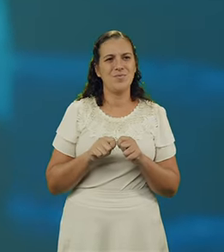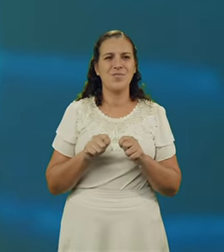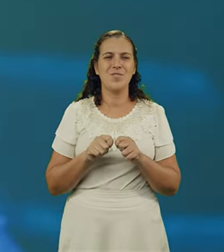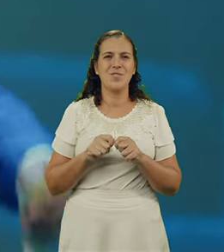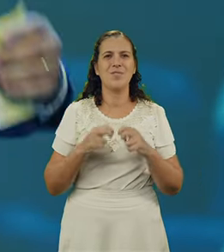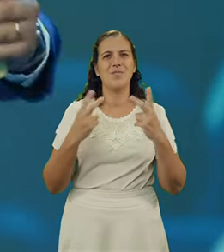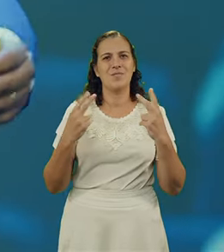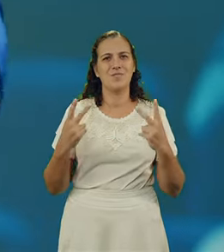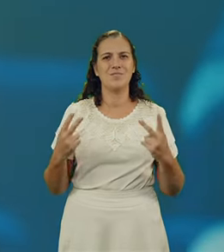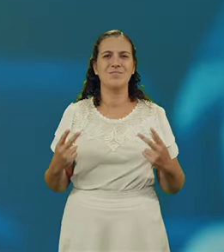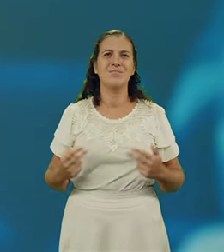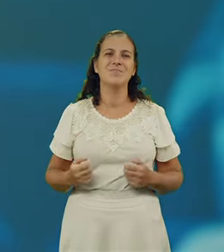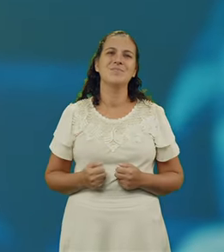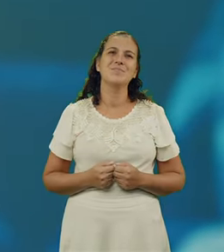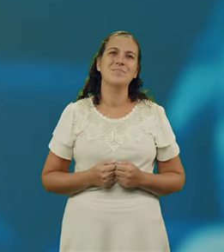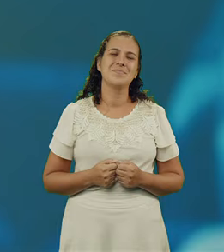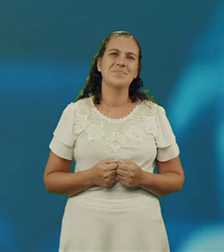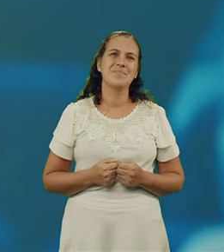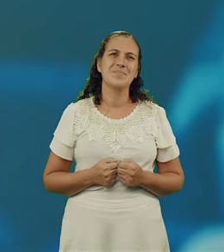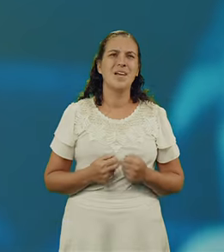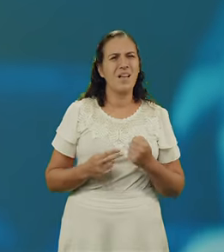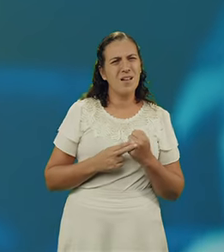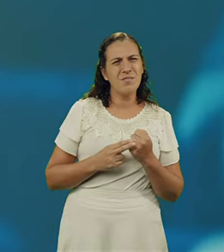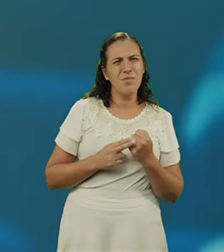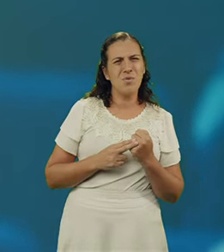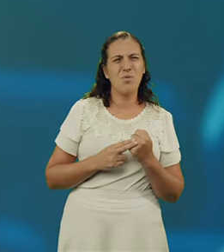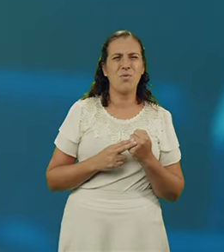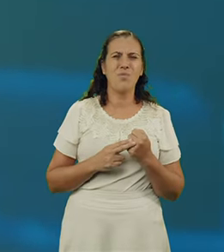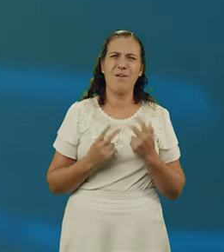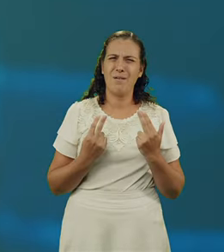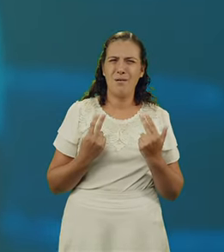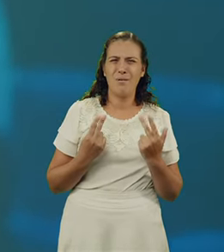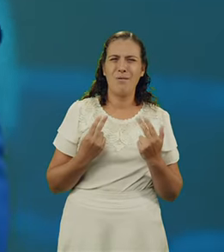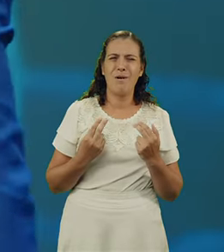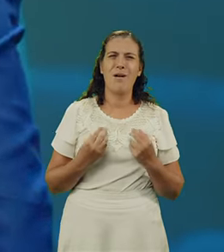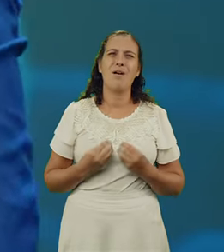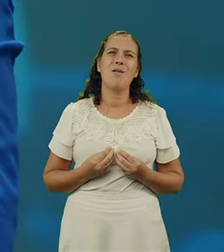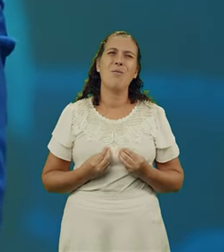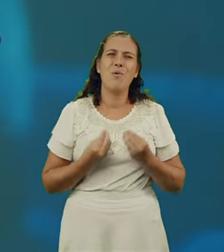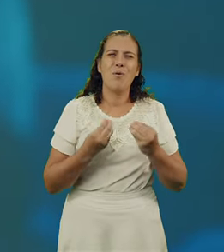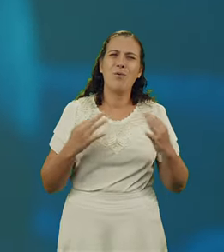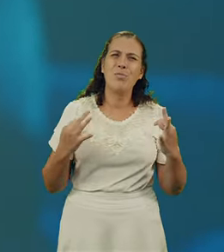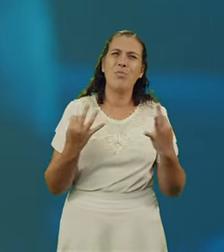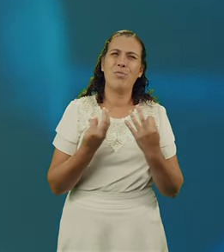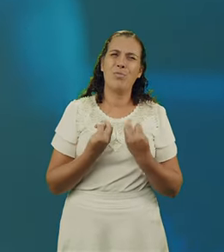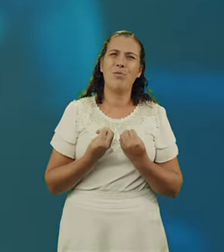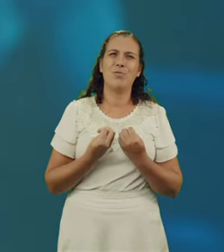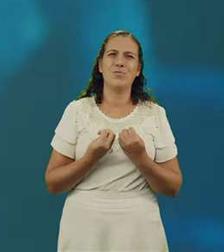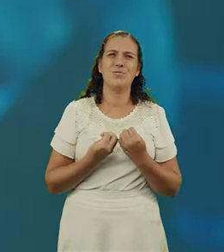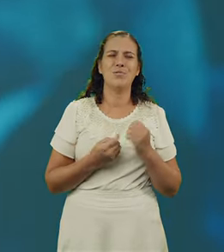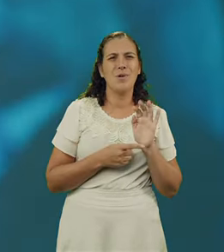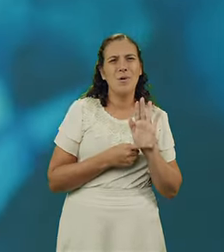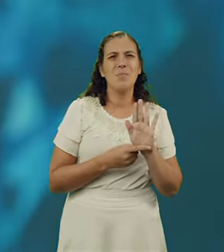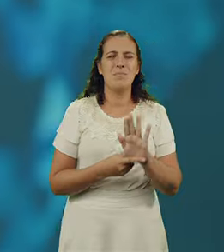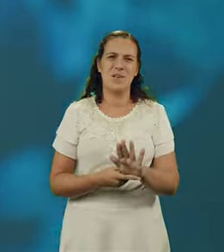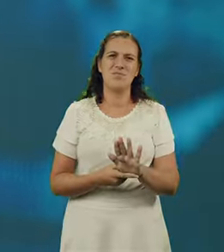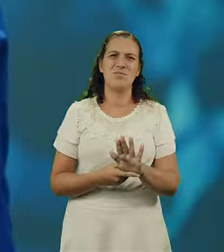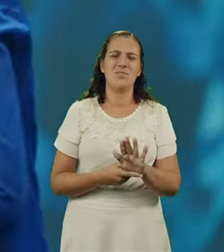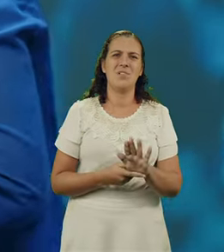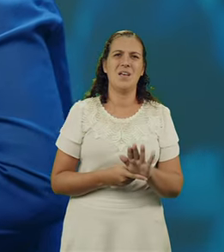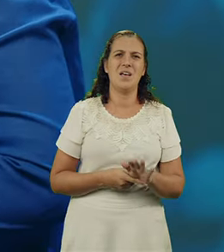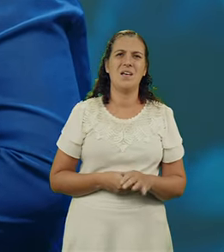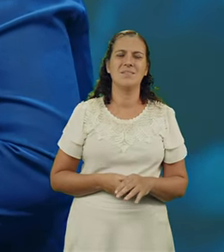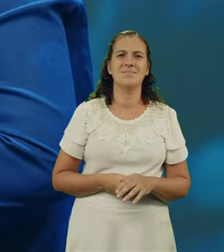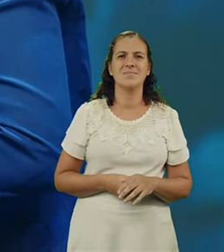tinha e deu o melhor ali. O outro foi e entregou o que sobrava. Não foi nenhum sacrifício. Agora, aquela